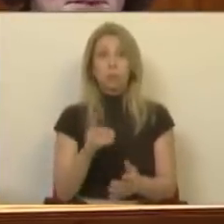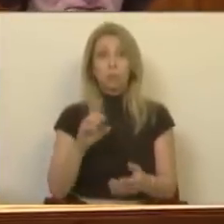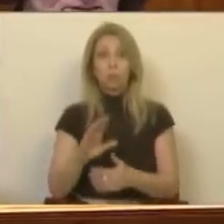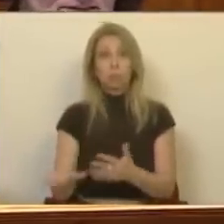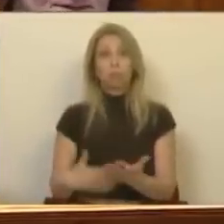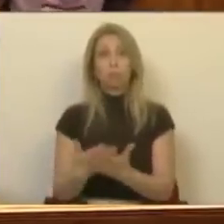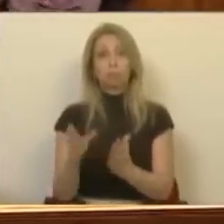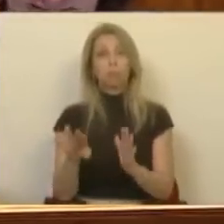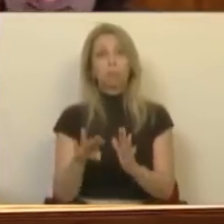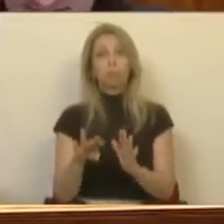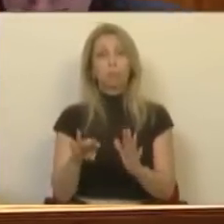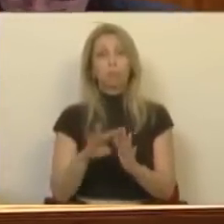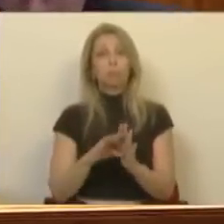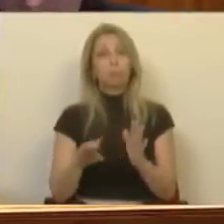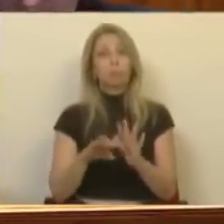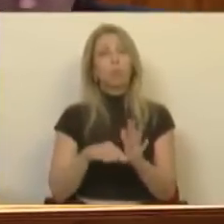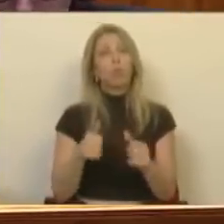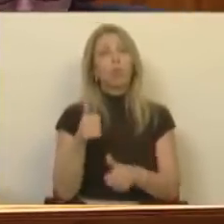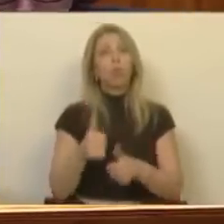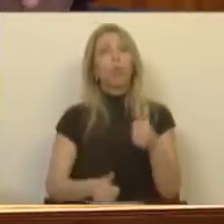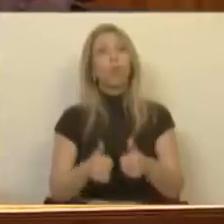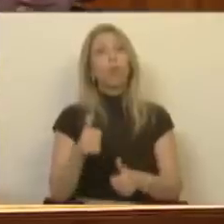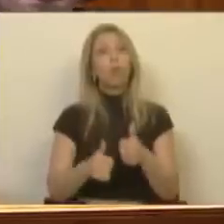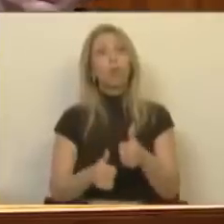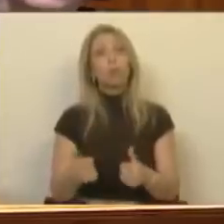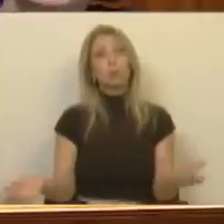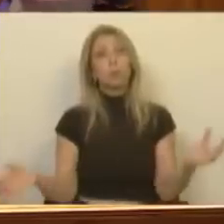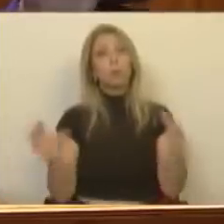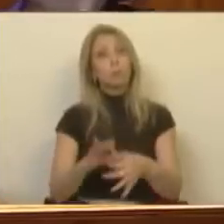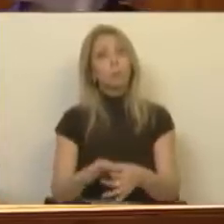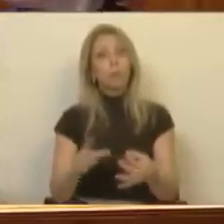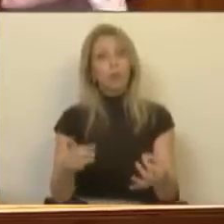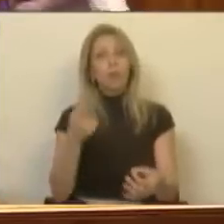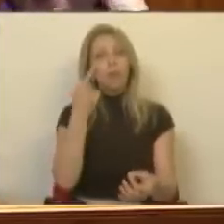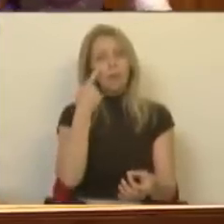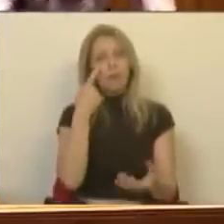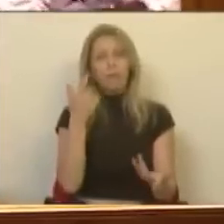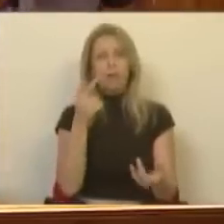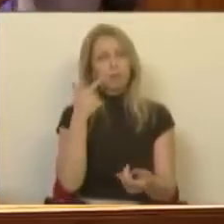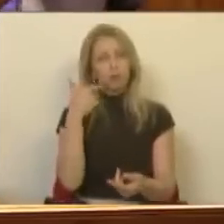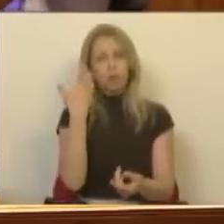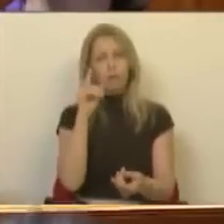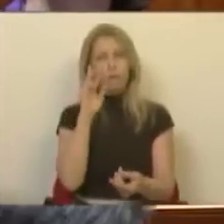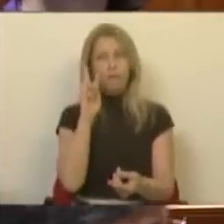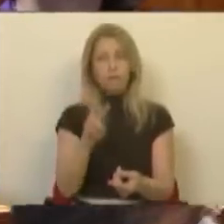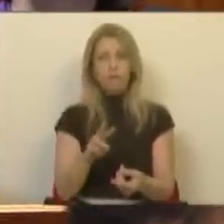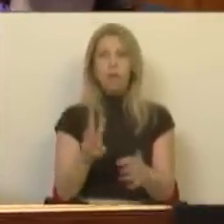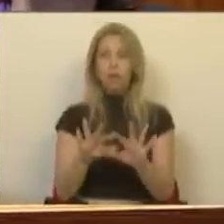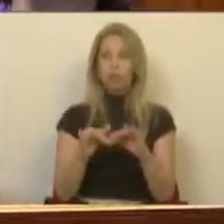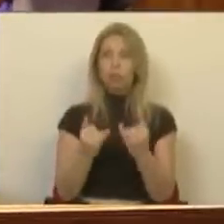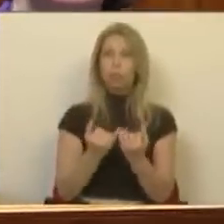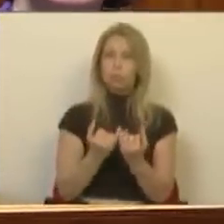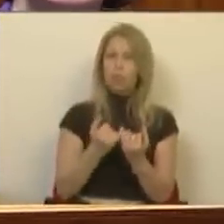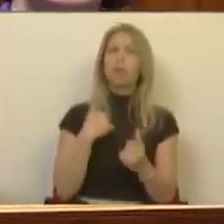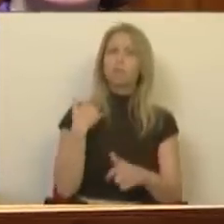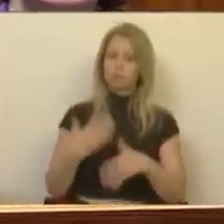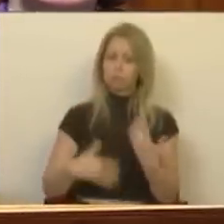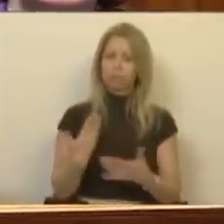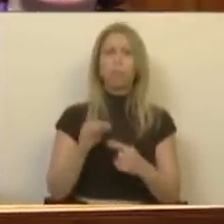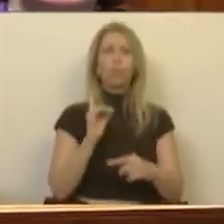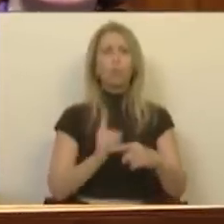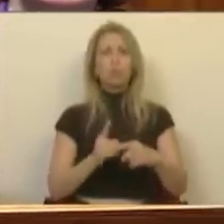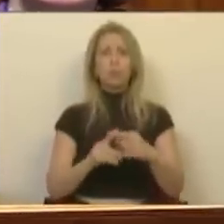prever bem a dificuldade e a forma e a disponibilidade que existe na sociedade para agir positivamente positivamente do país